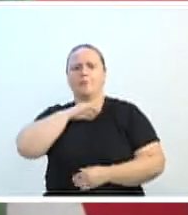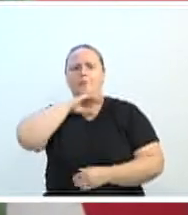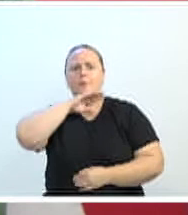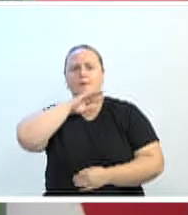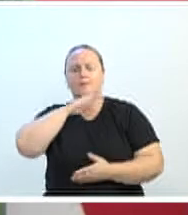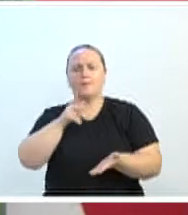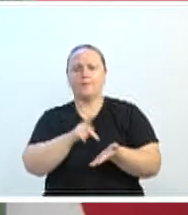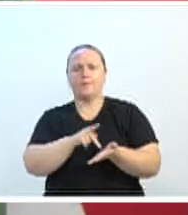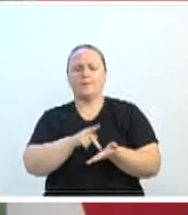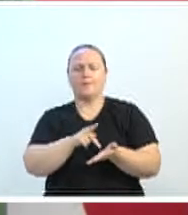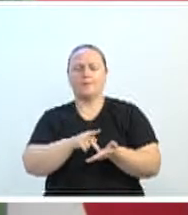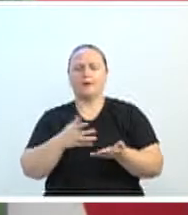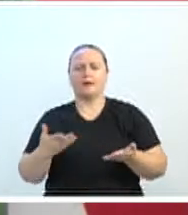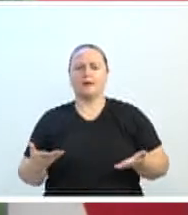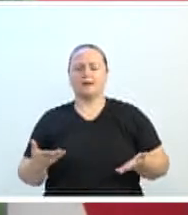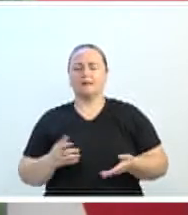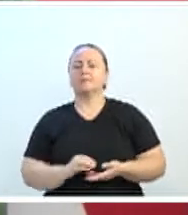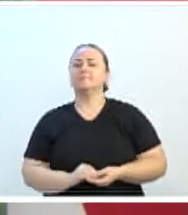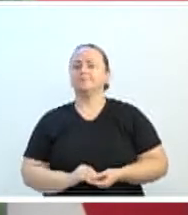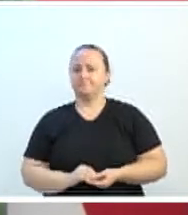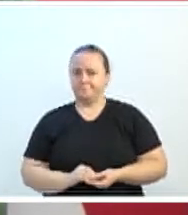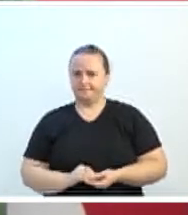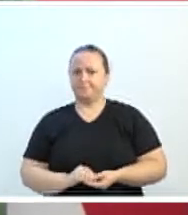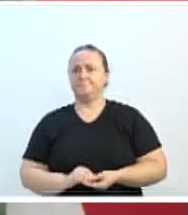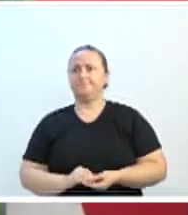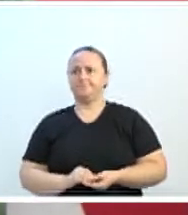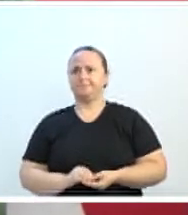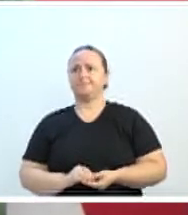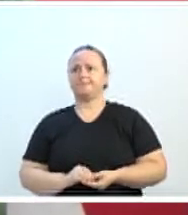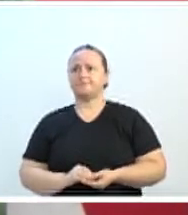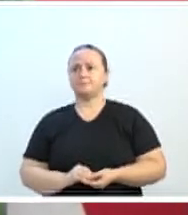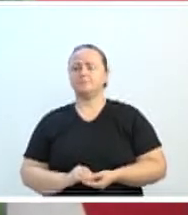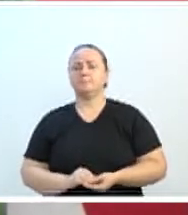aonde, particularmente, nós corremos o risco de